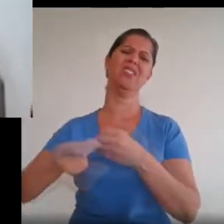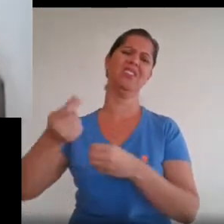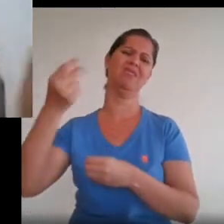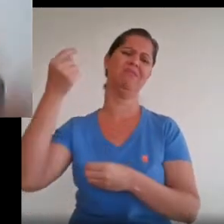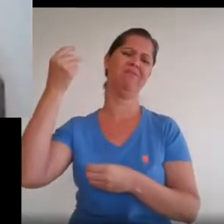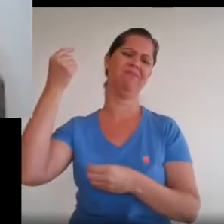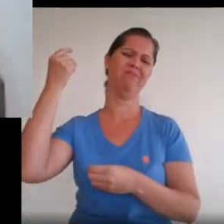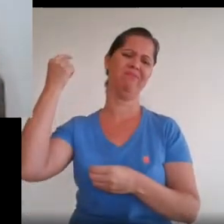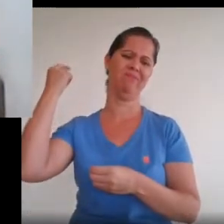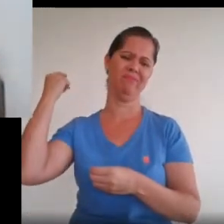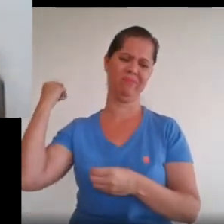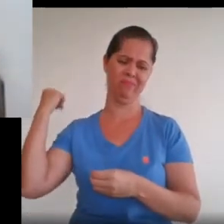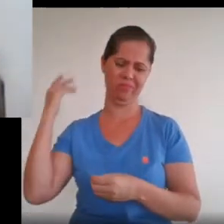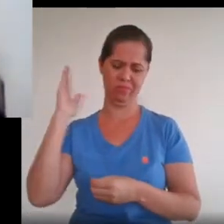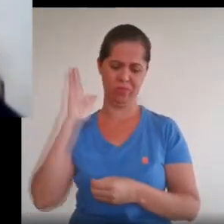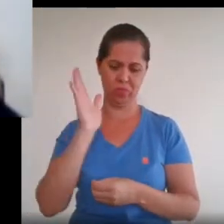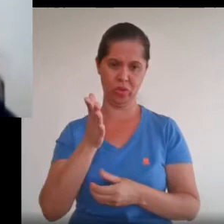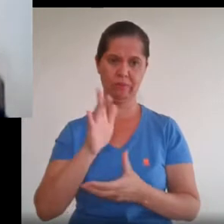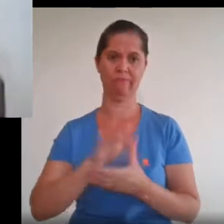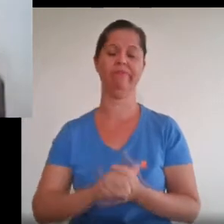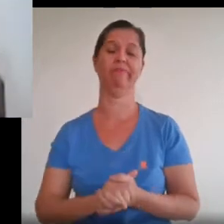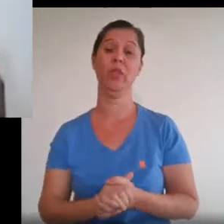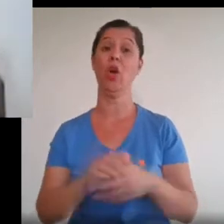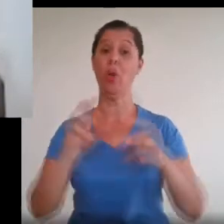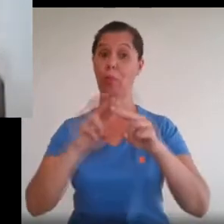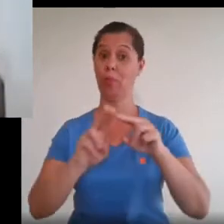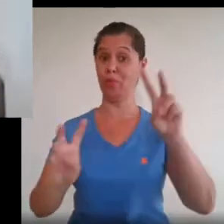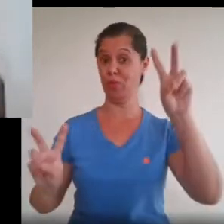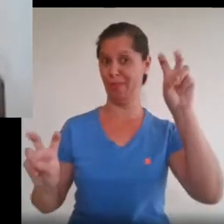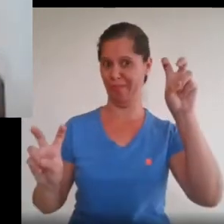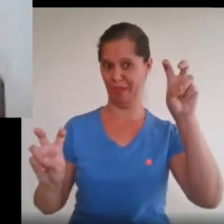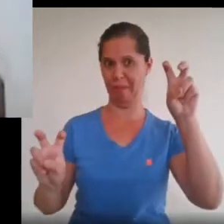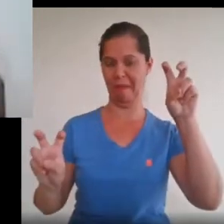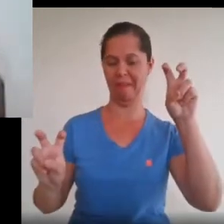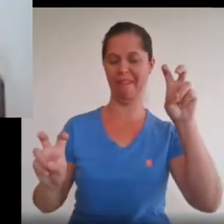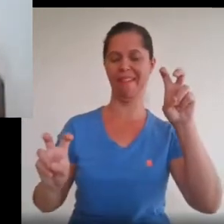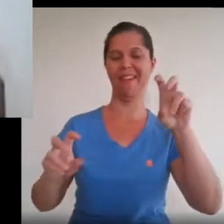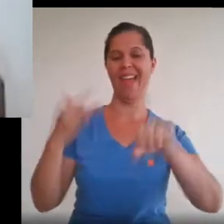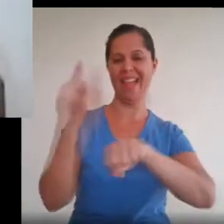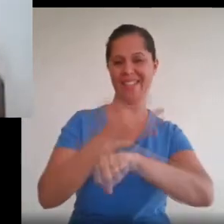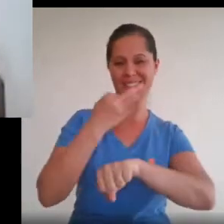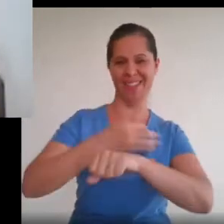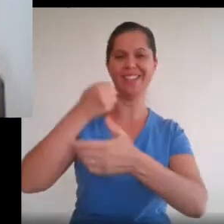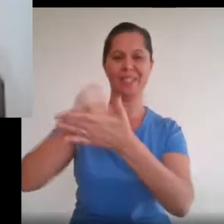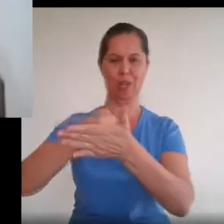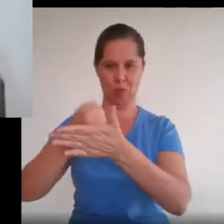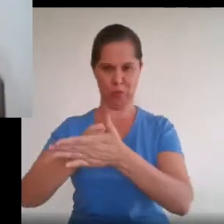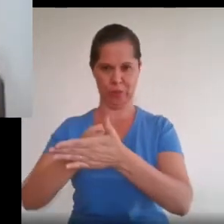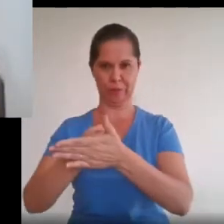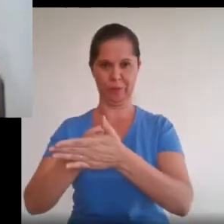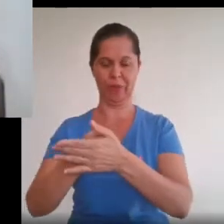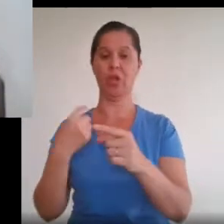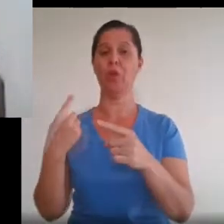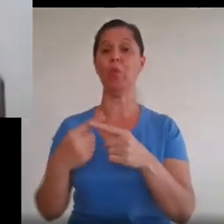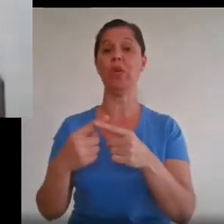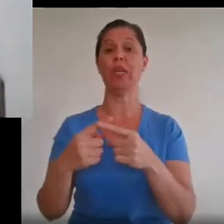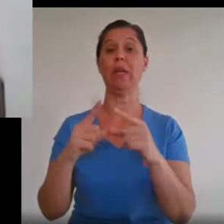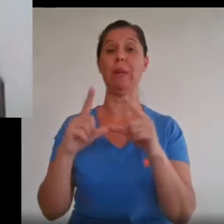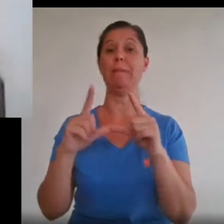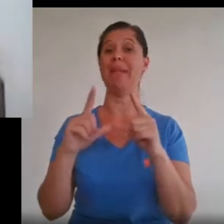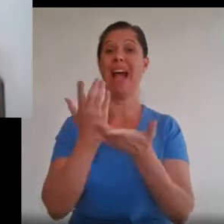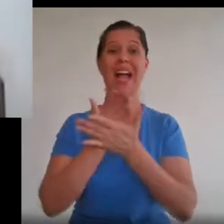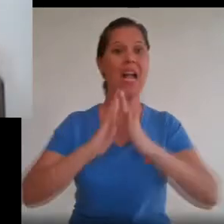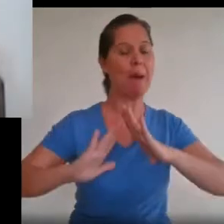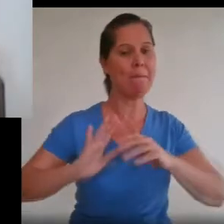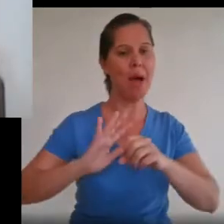desde depois, tá certo? Então, eu pus resistência e luta porque, gente, para livrar dessas 3